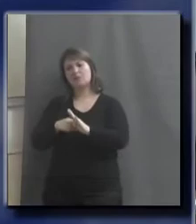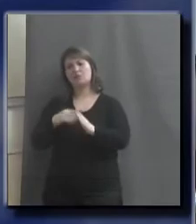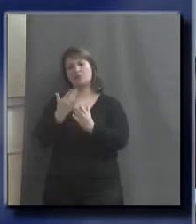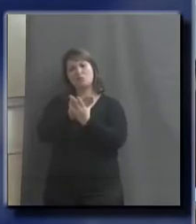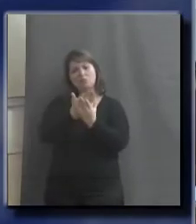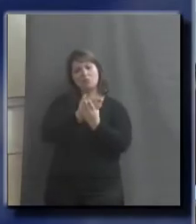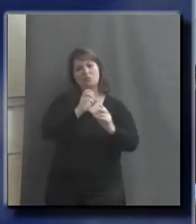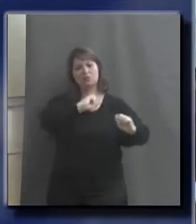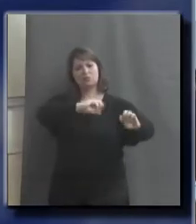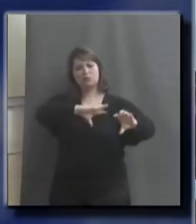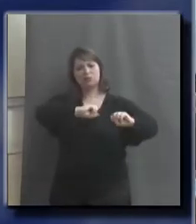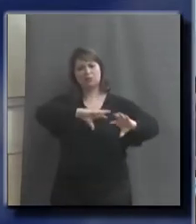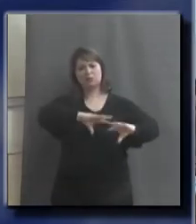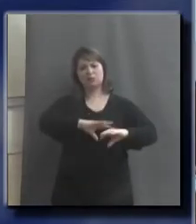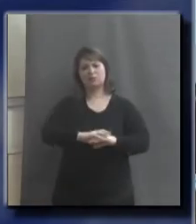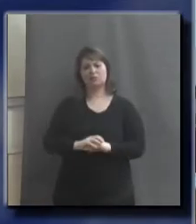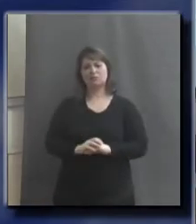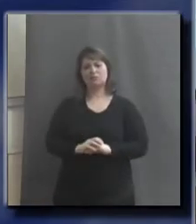ensino,